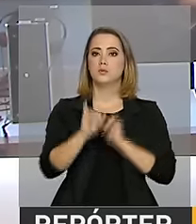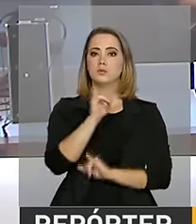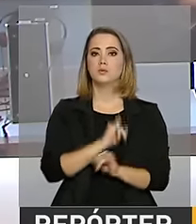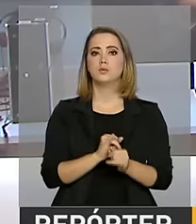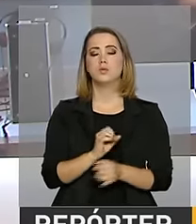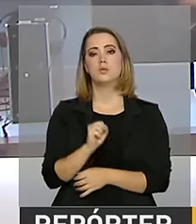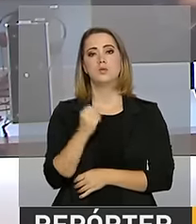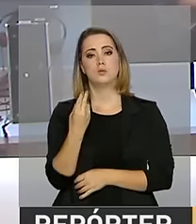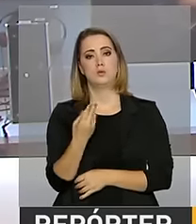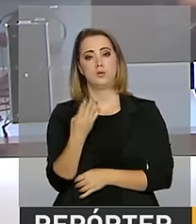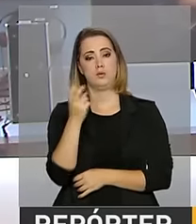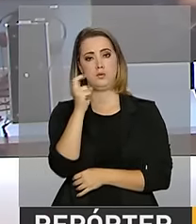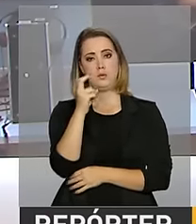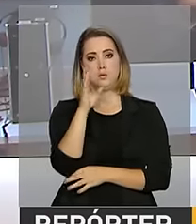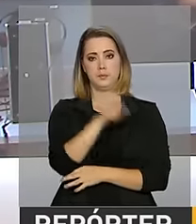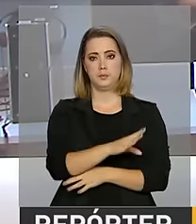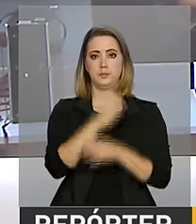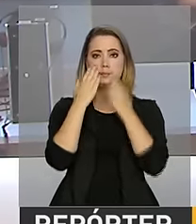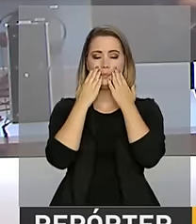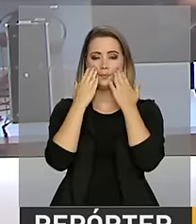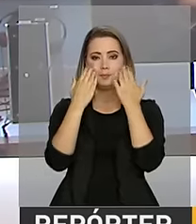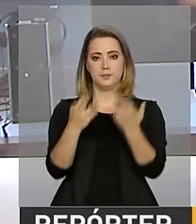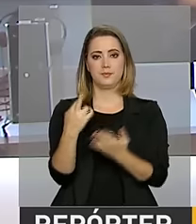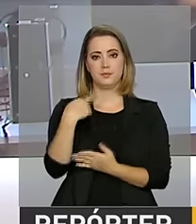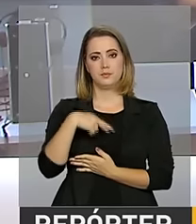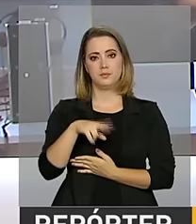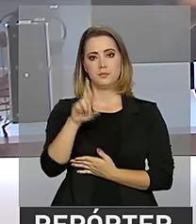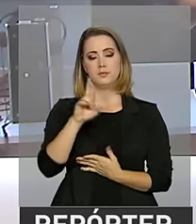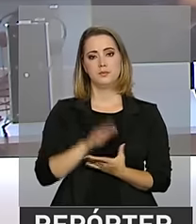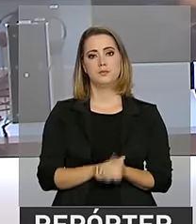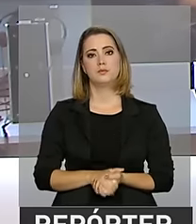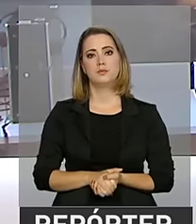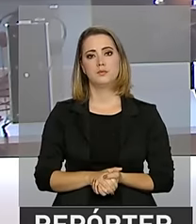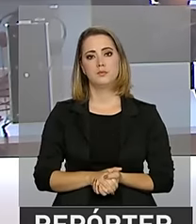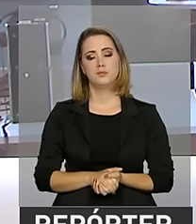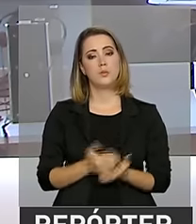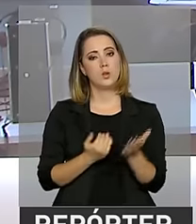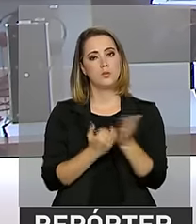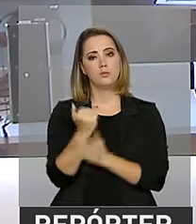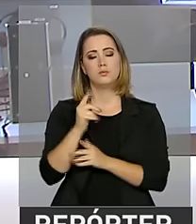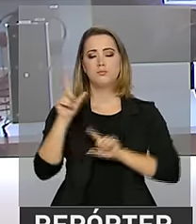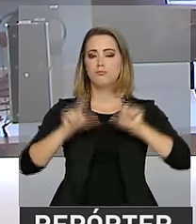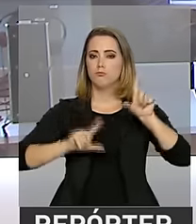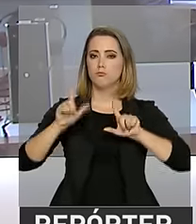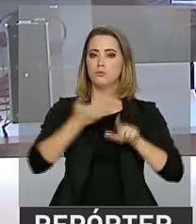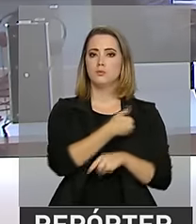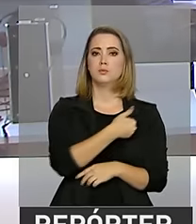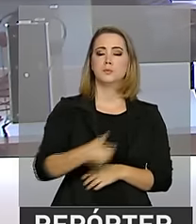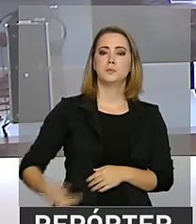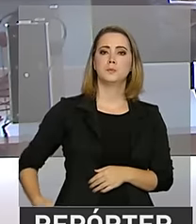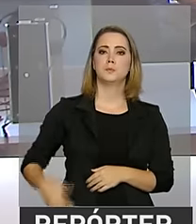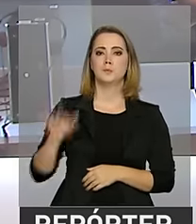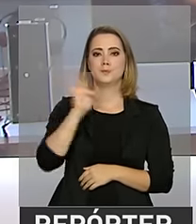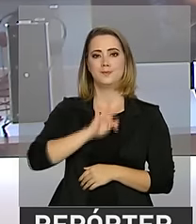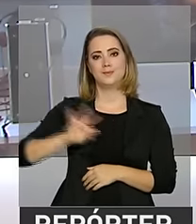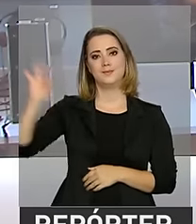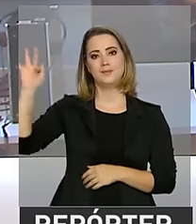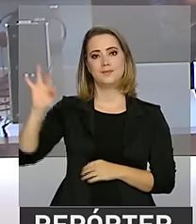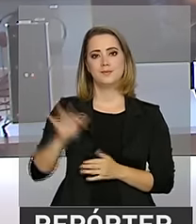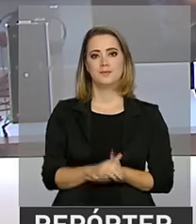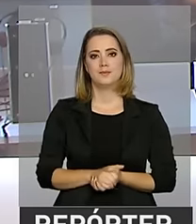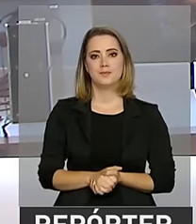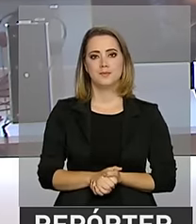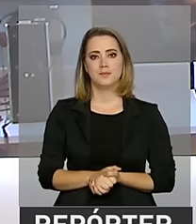informações ou às 5 da tarde na próxima edição do repórter NBR e continu com a gente aqui na NBR a TV do